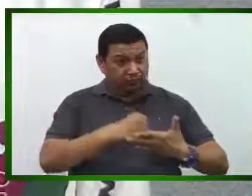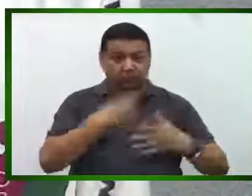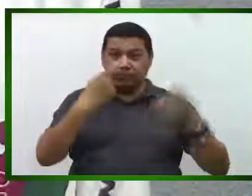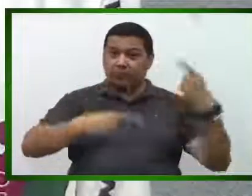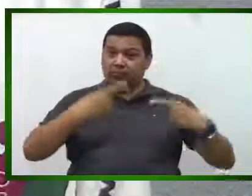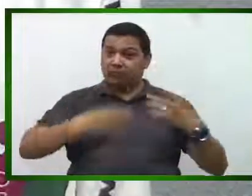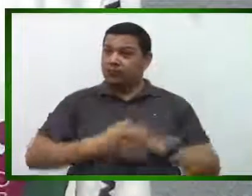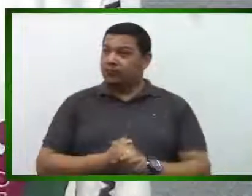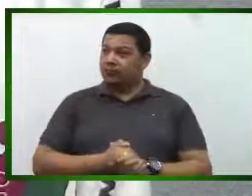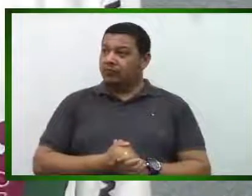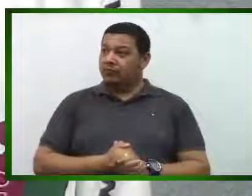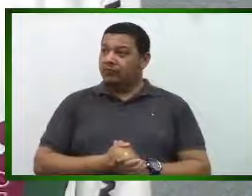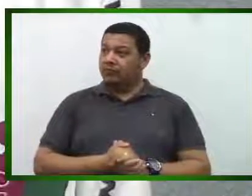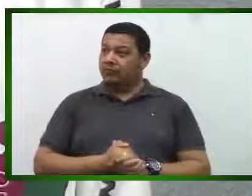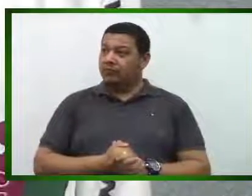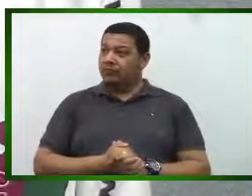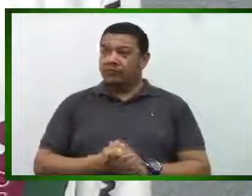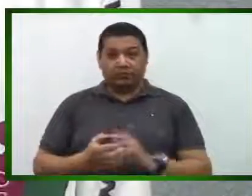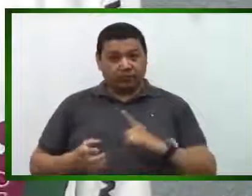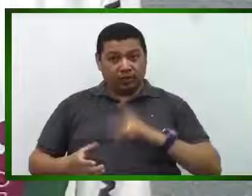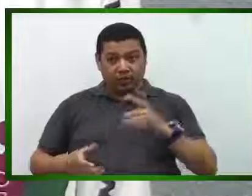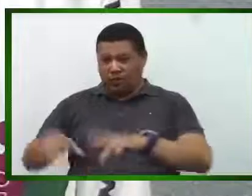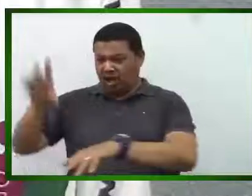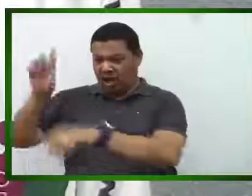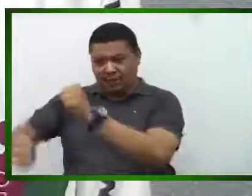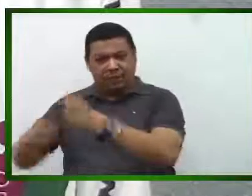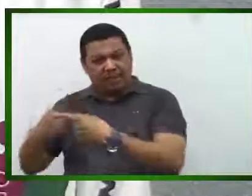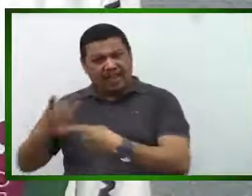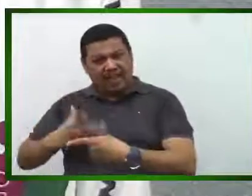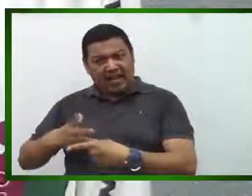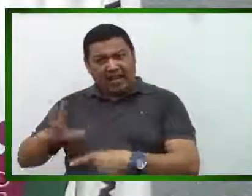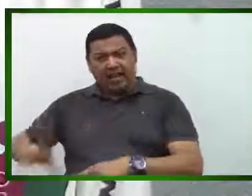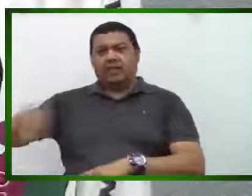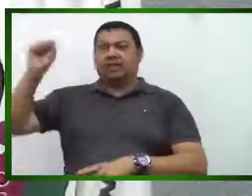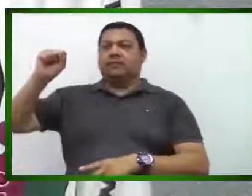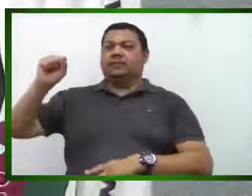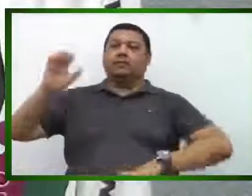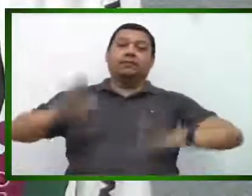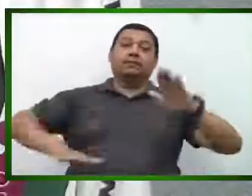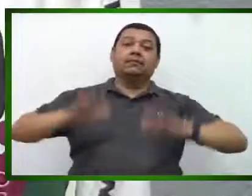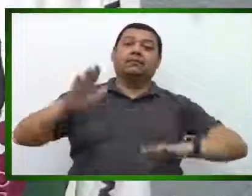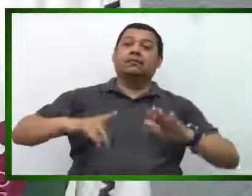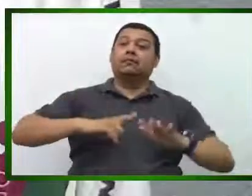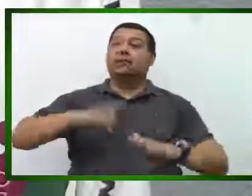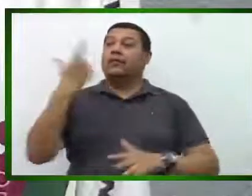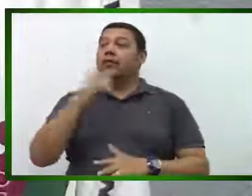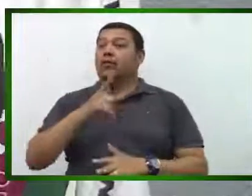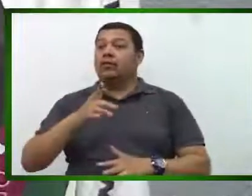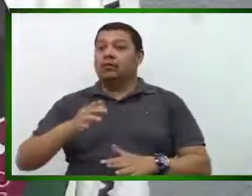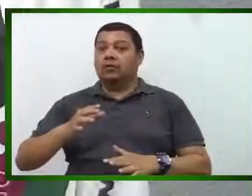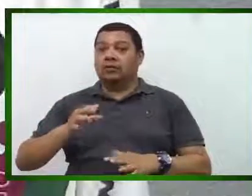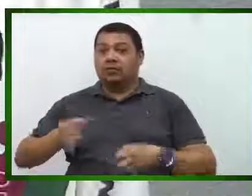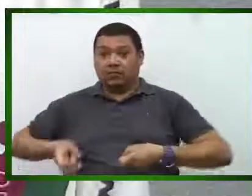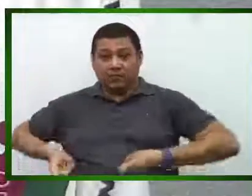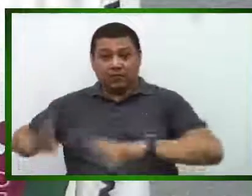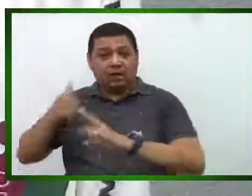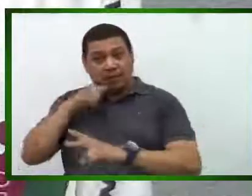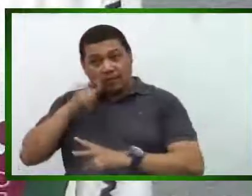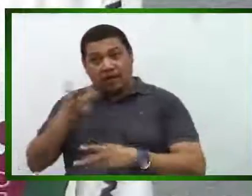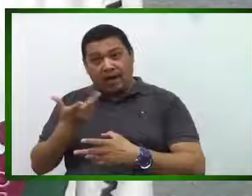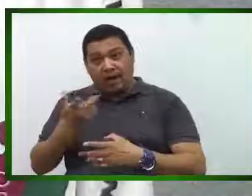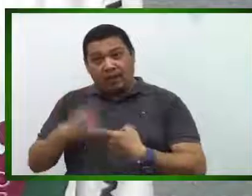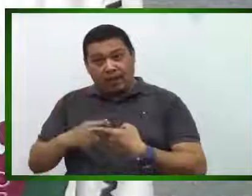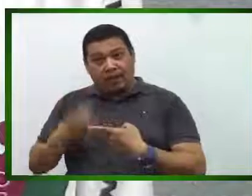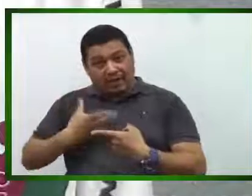Às vezes tem político que até mata para estar no poder. Às vezes tem político que vende a sua mãe para estar